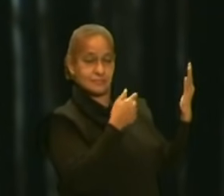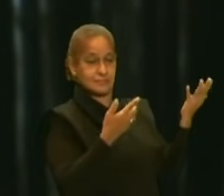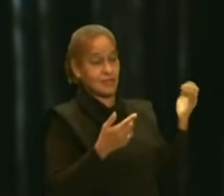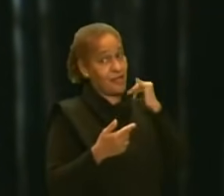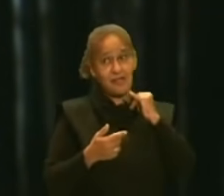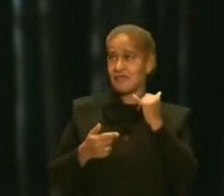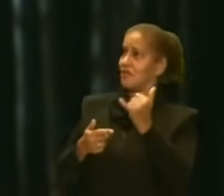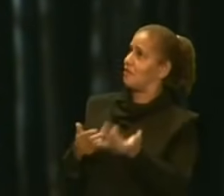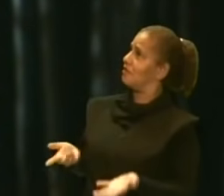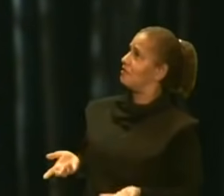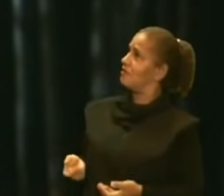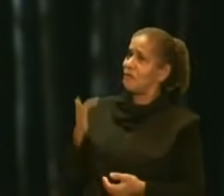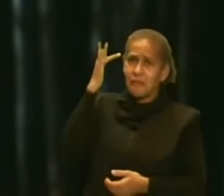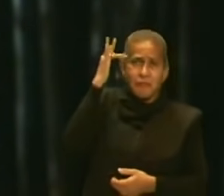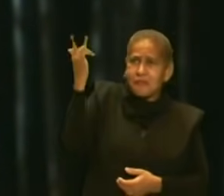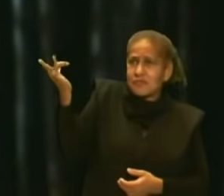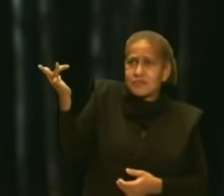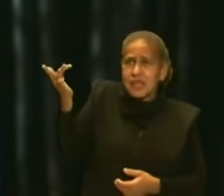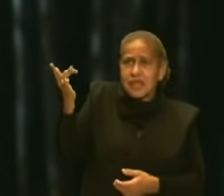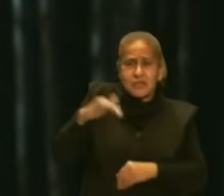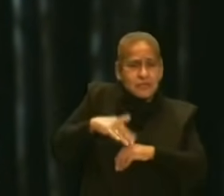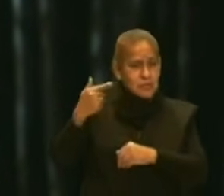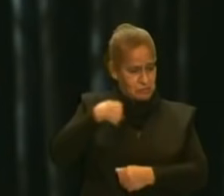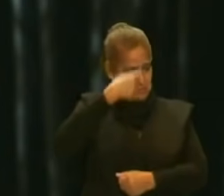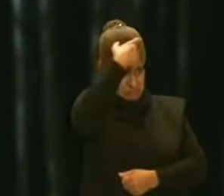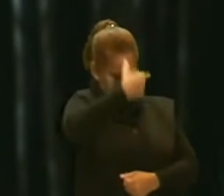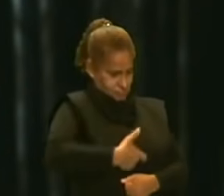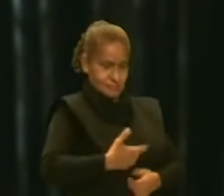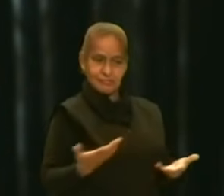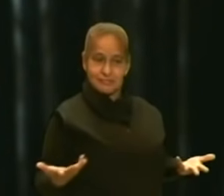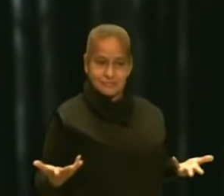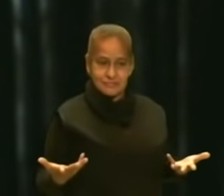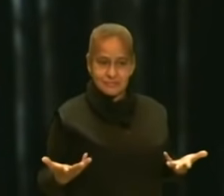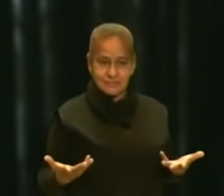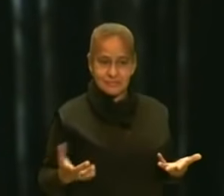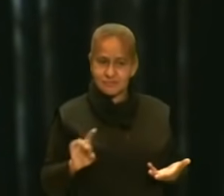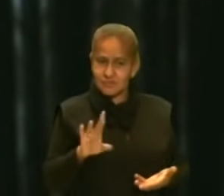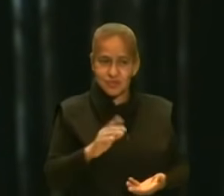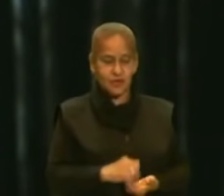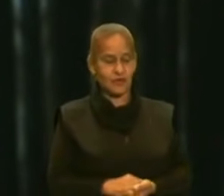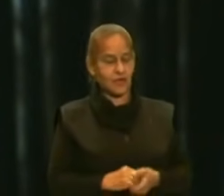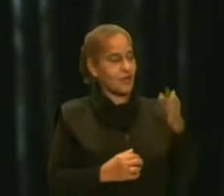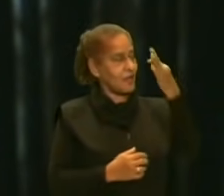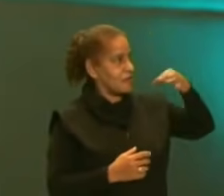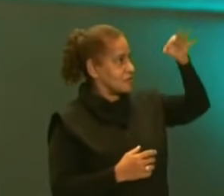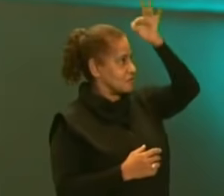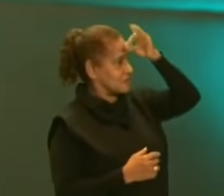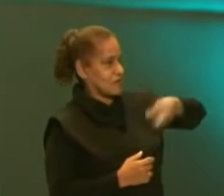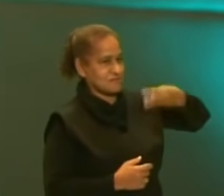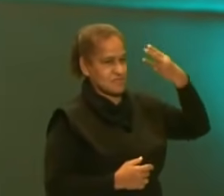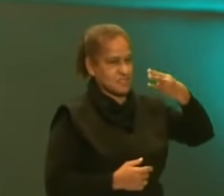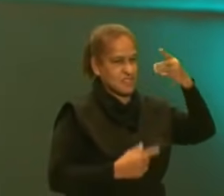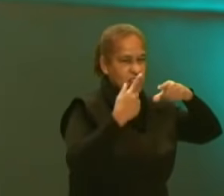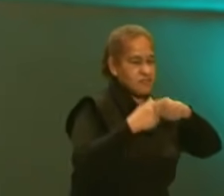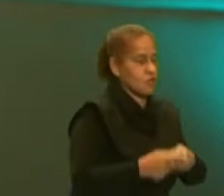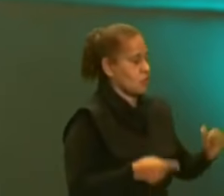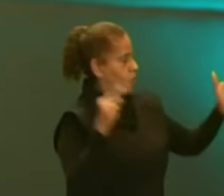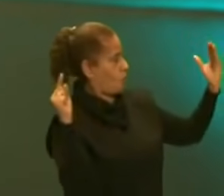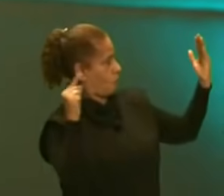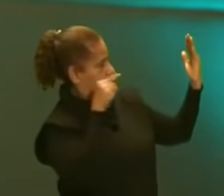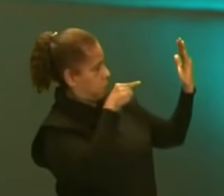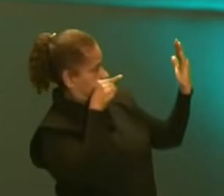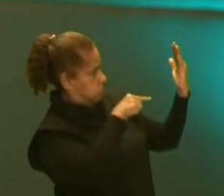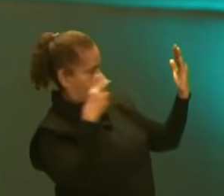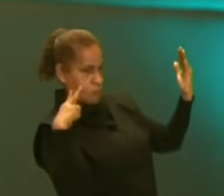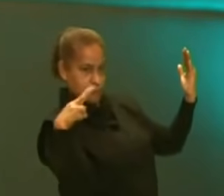Ele disse: eu não sei o que mais ver, sou eu. E o Espírito Santo disse pela terceira vez: o que você está